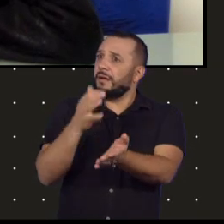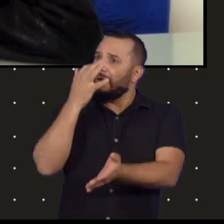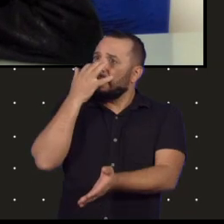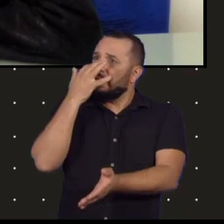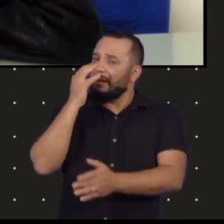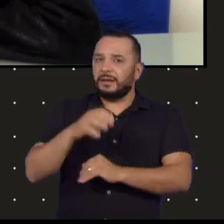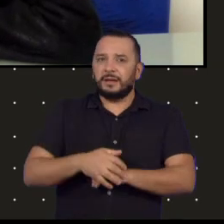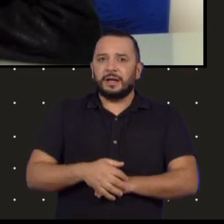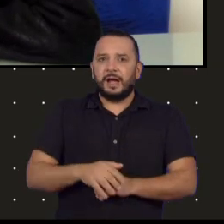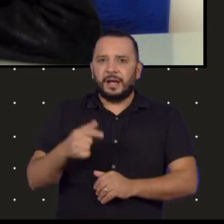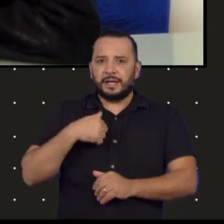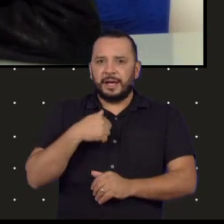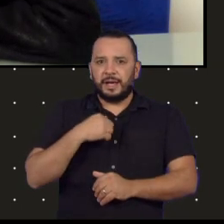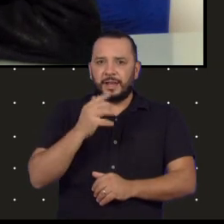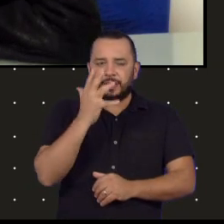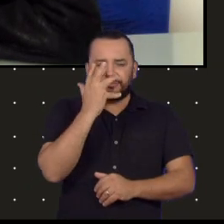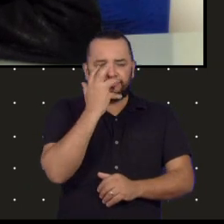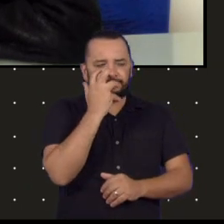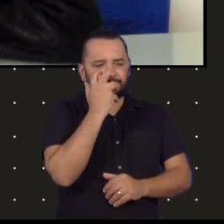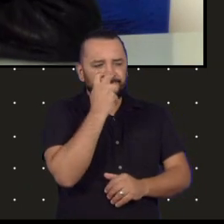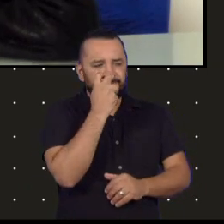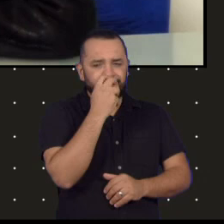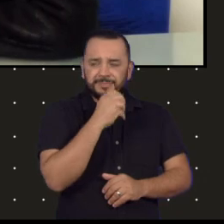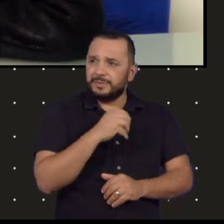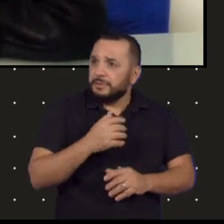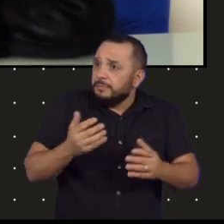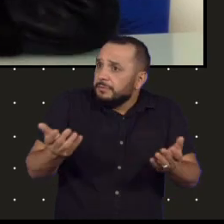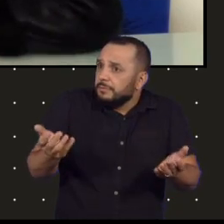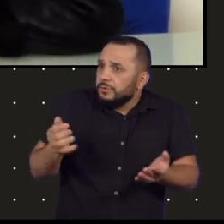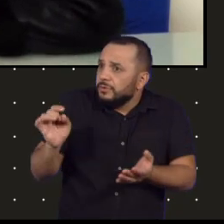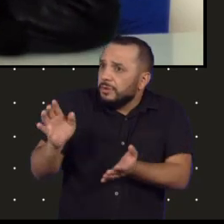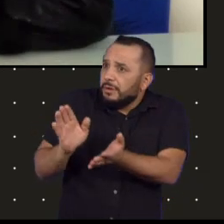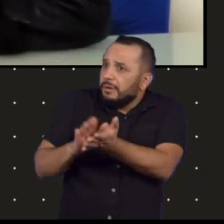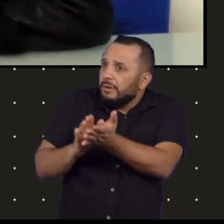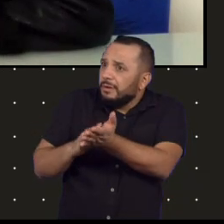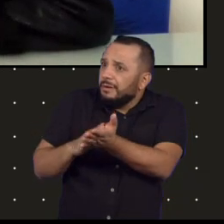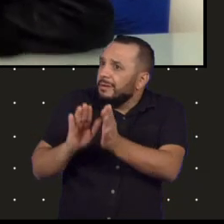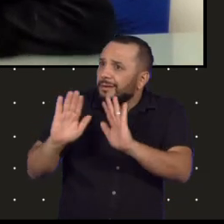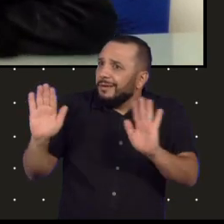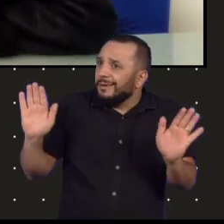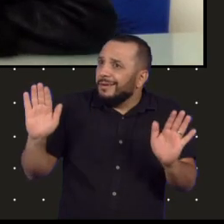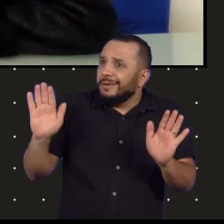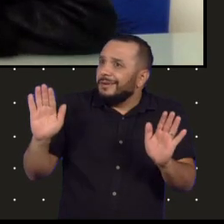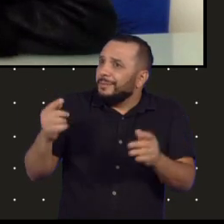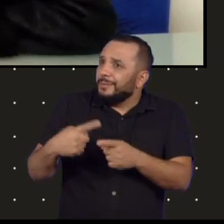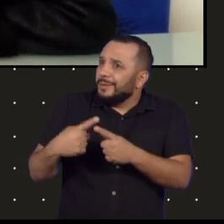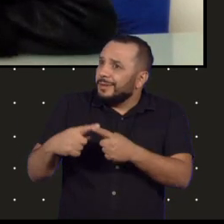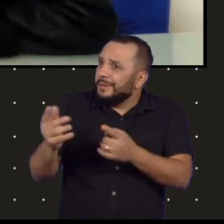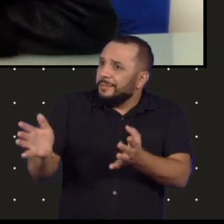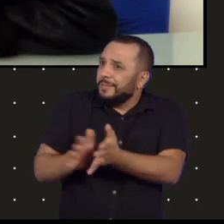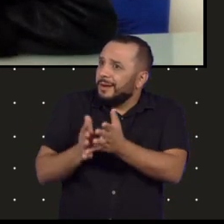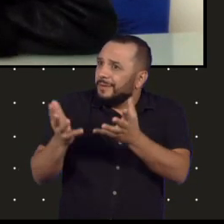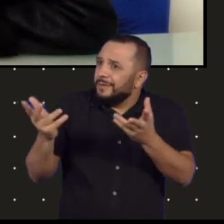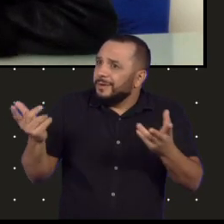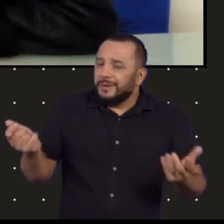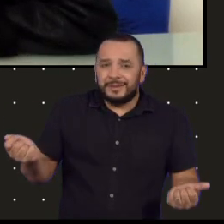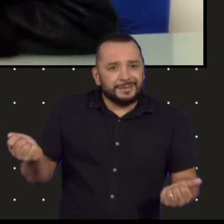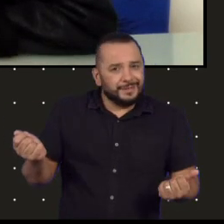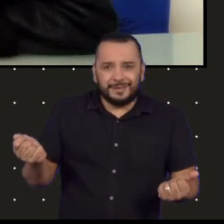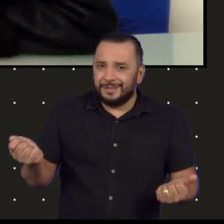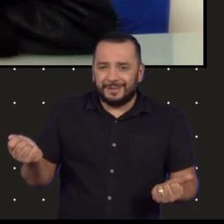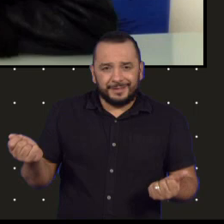desagrado. Eu apenas atuei. É incrível. Parece que o